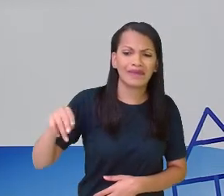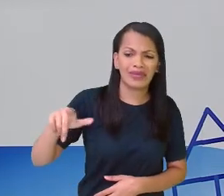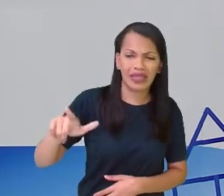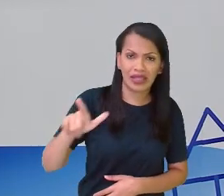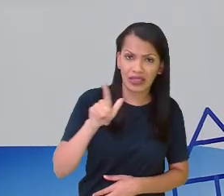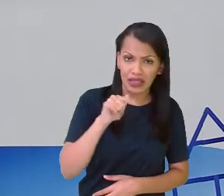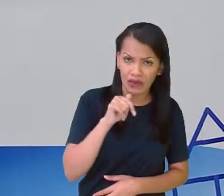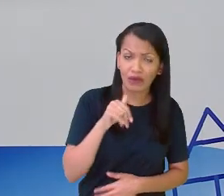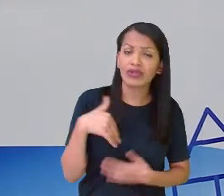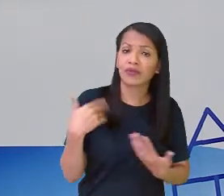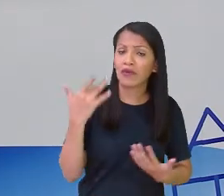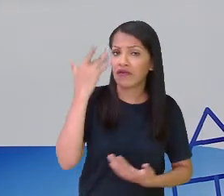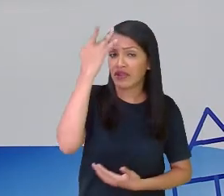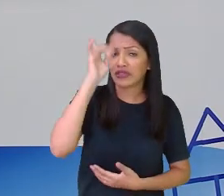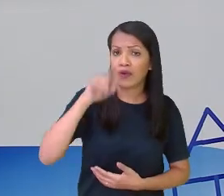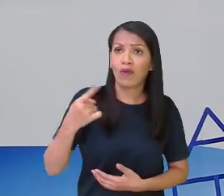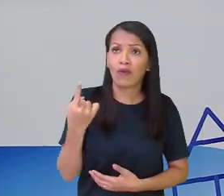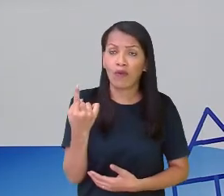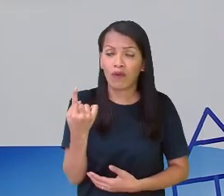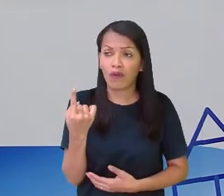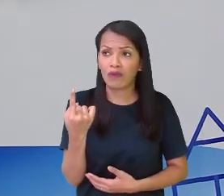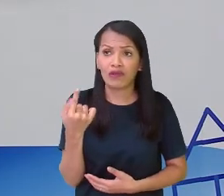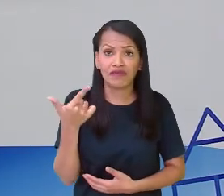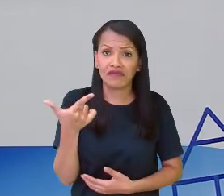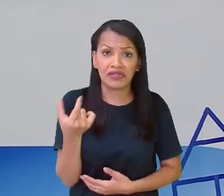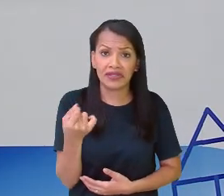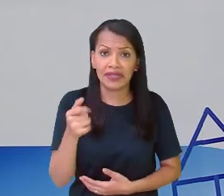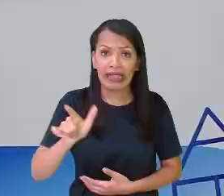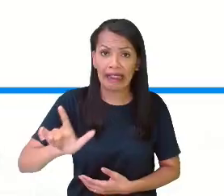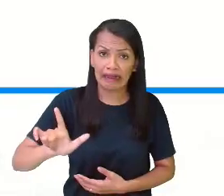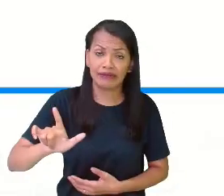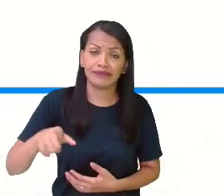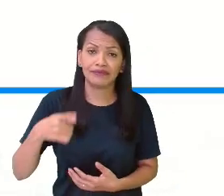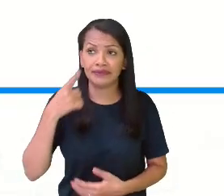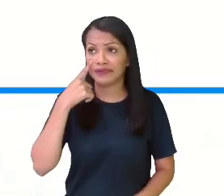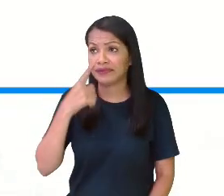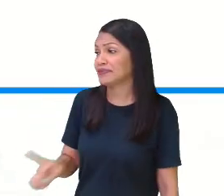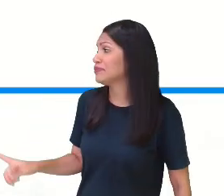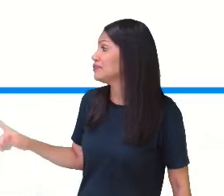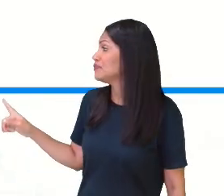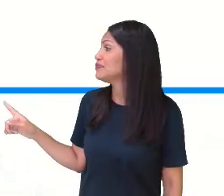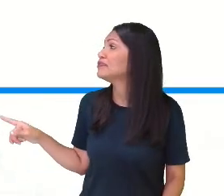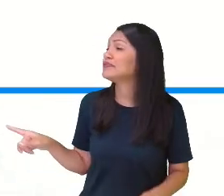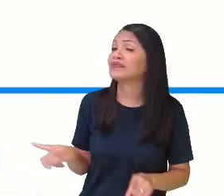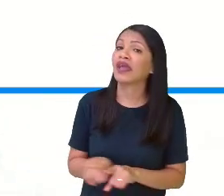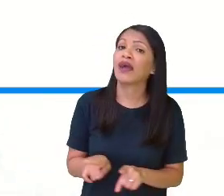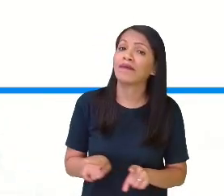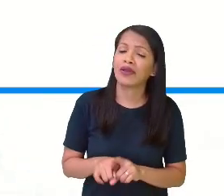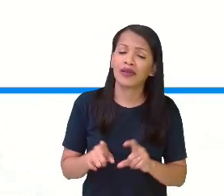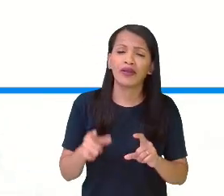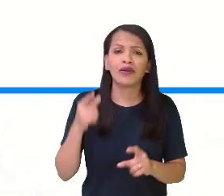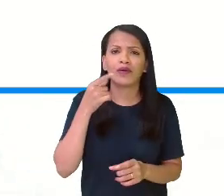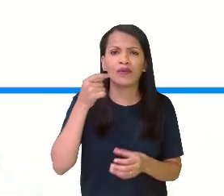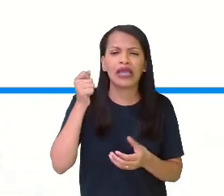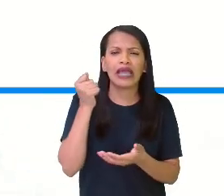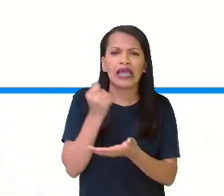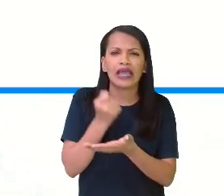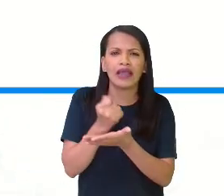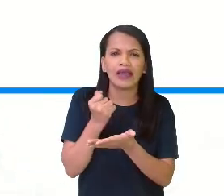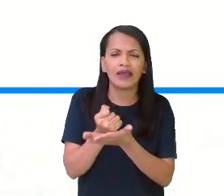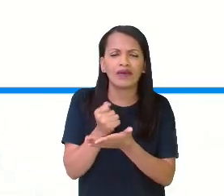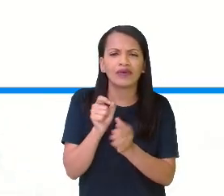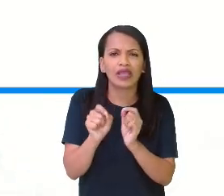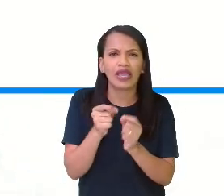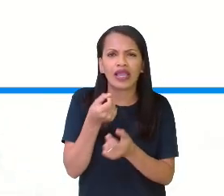fácil. Aqui eu também tenho, ó, frasquinhos de remédio, que a gente vai medir em mililitros, porque a quantidade é